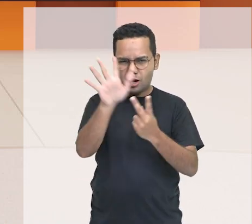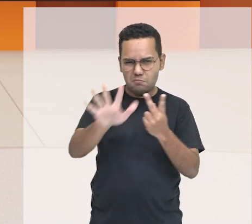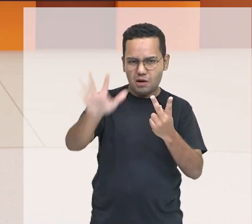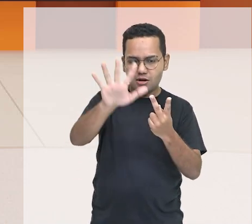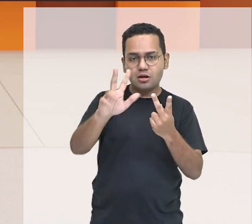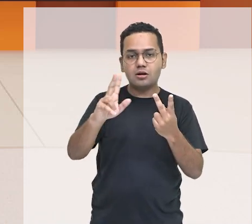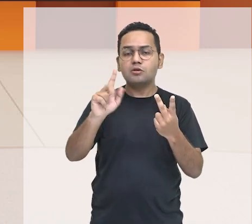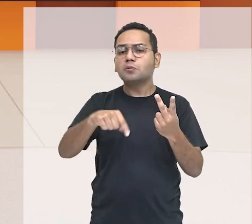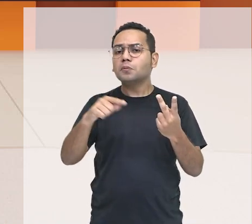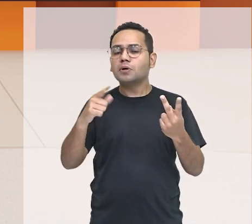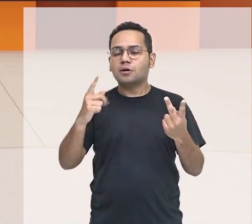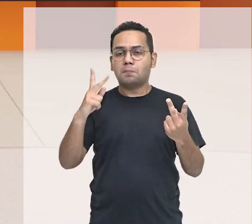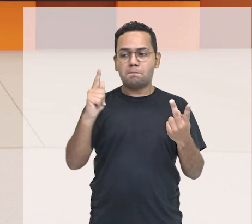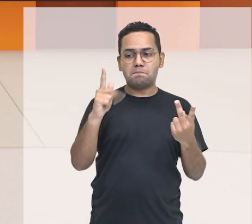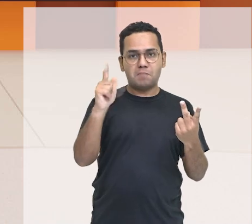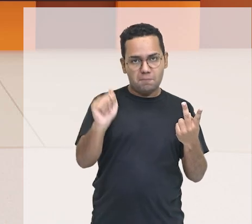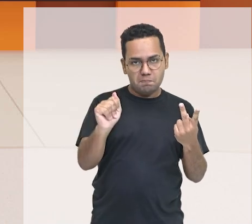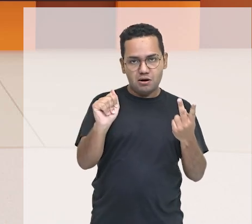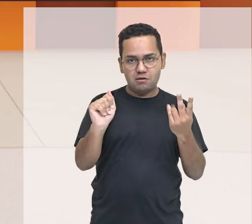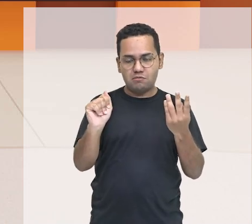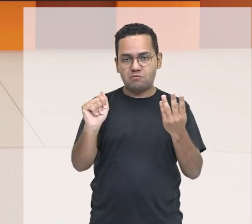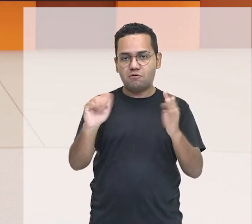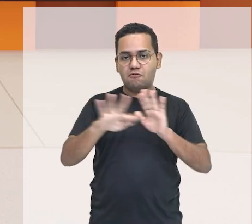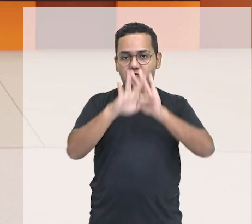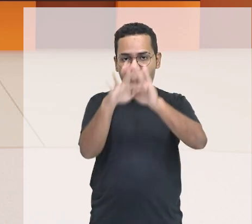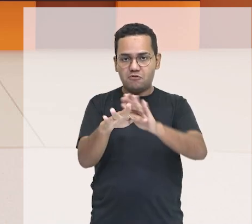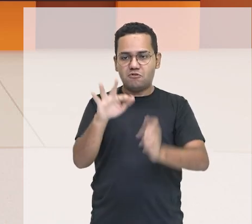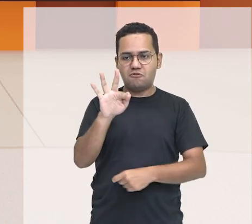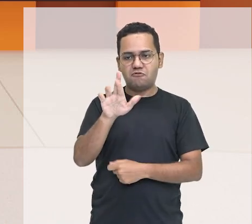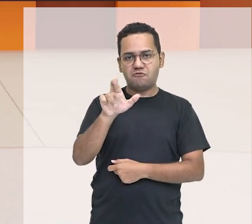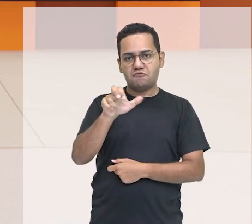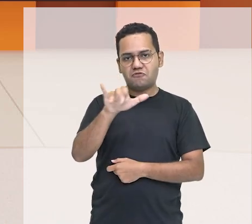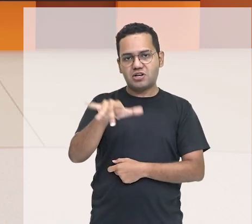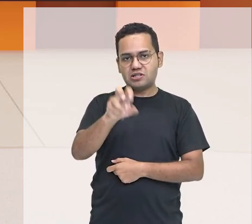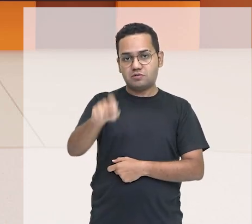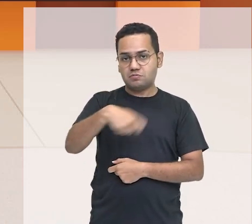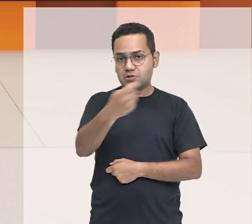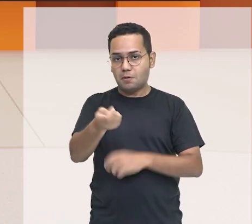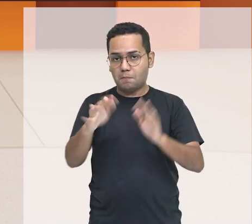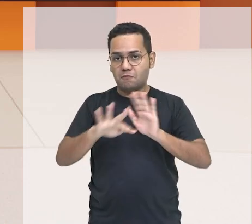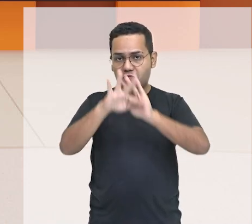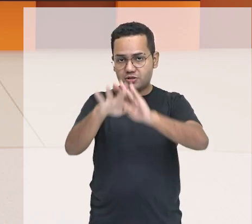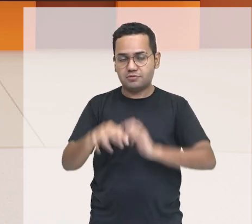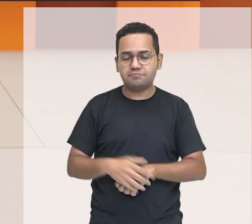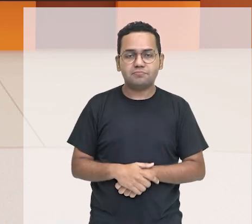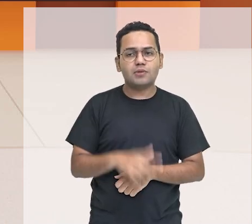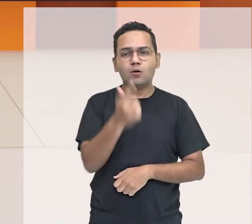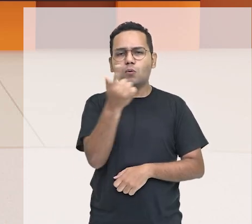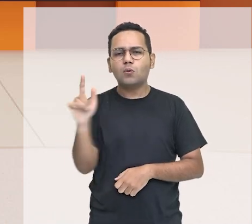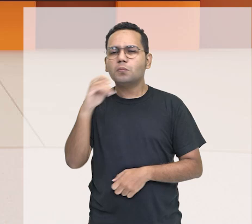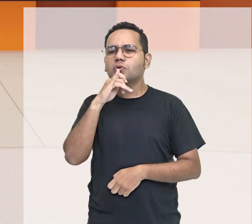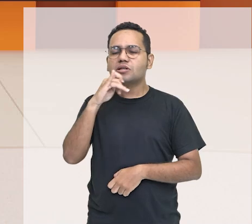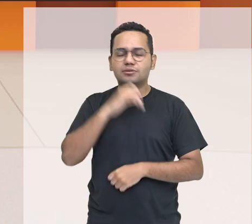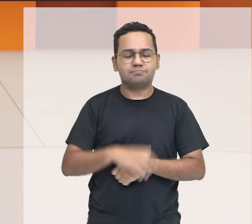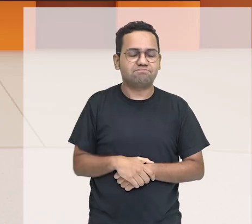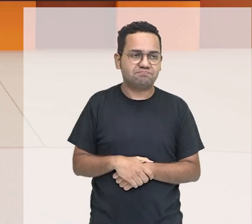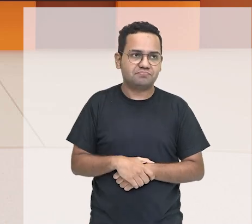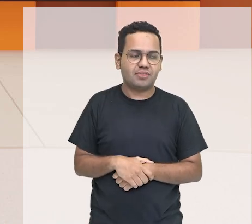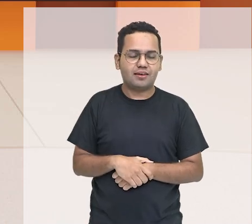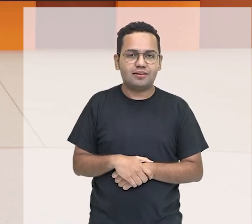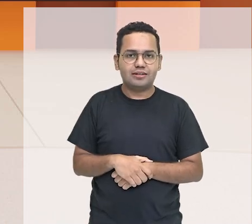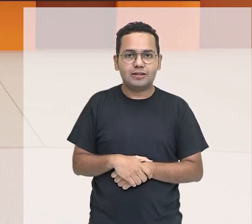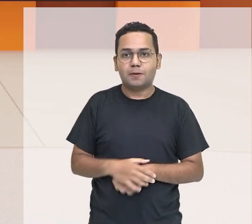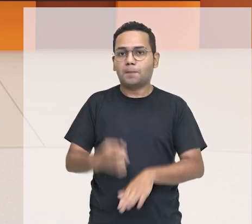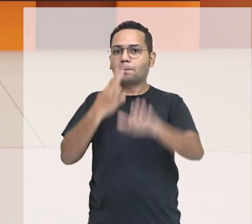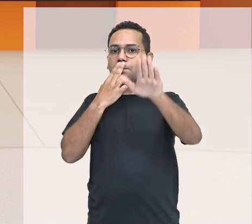Papa, né? Mas, por exemplo, Hitler também era uma pessoa carismática, né? Mas que usou